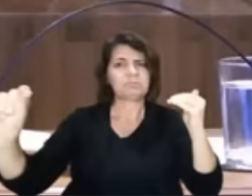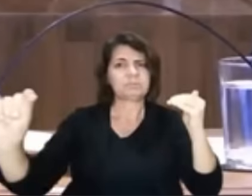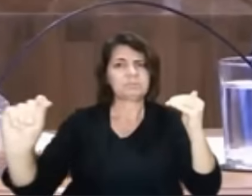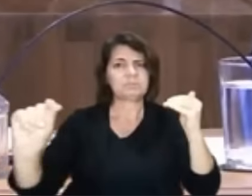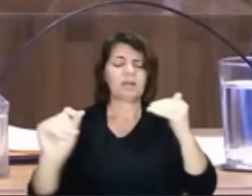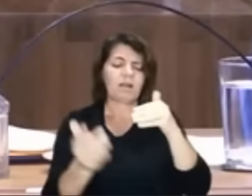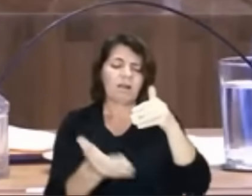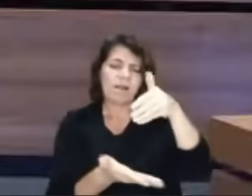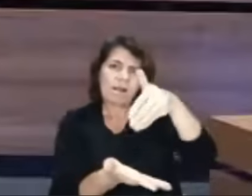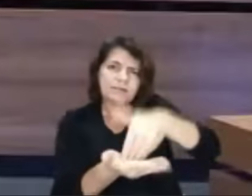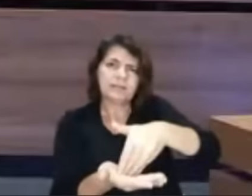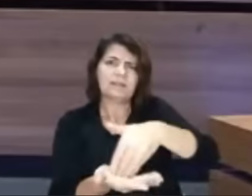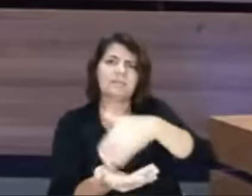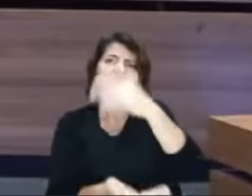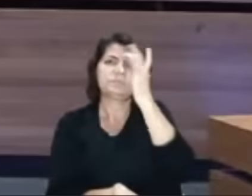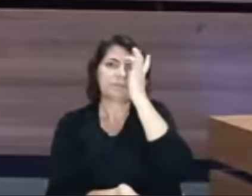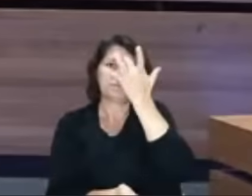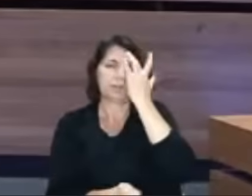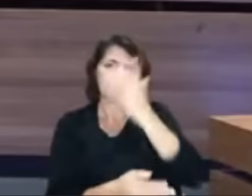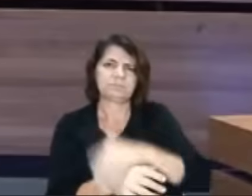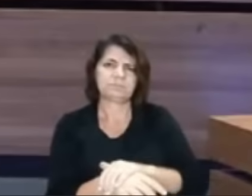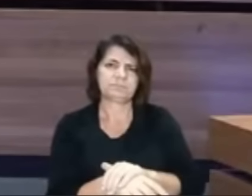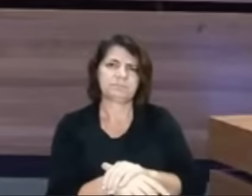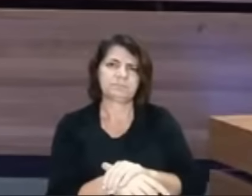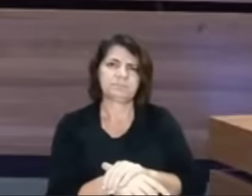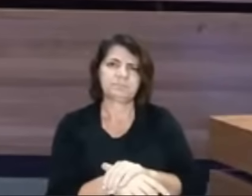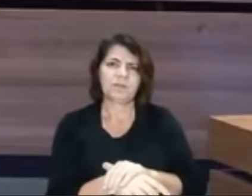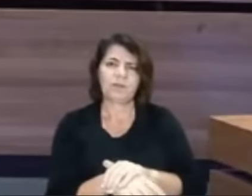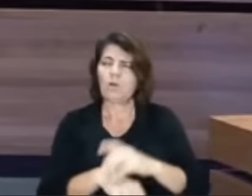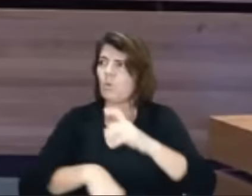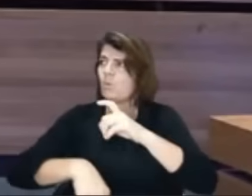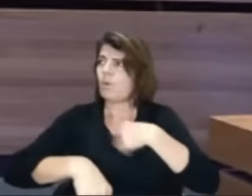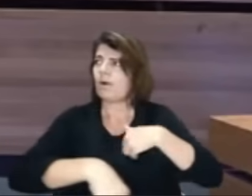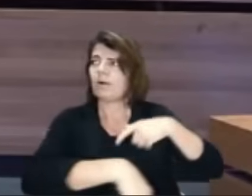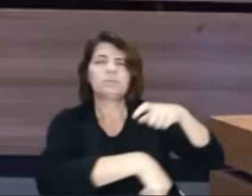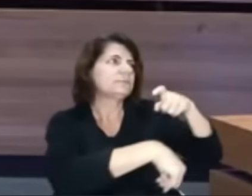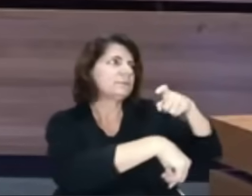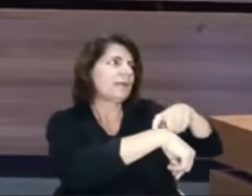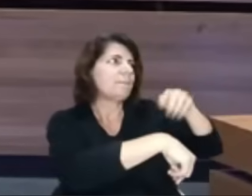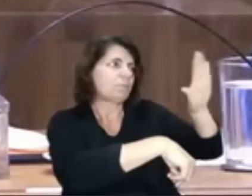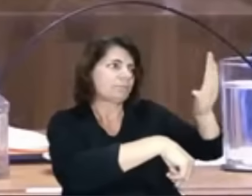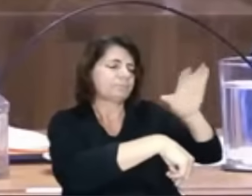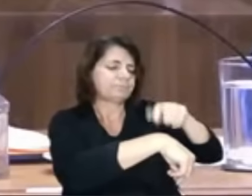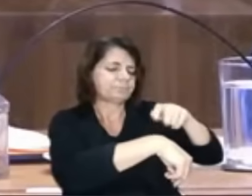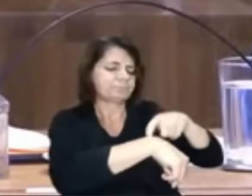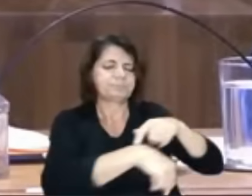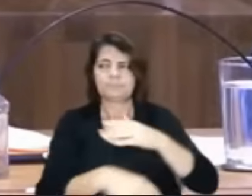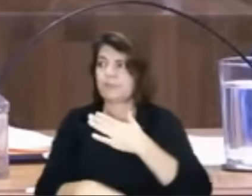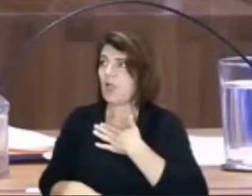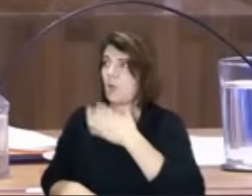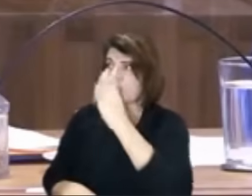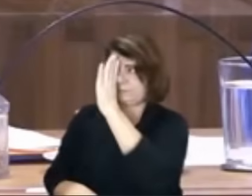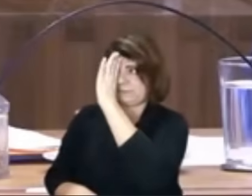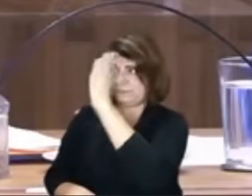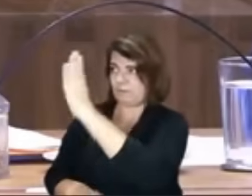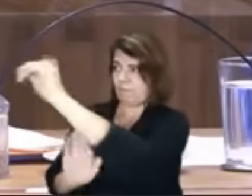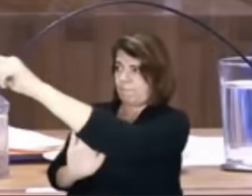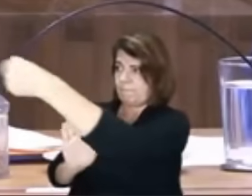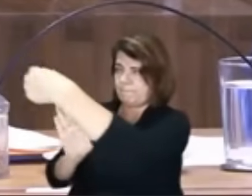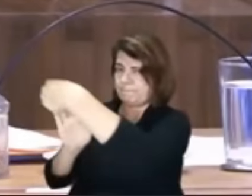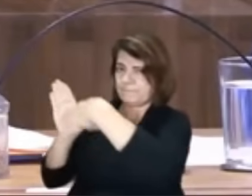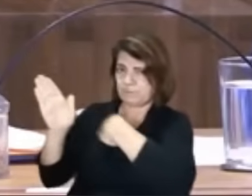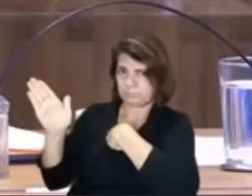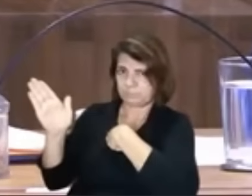fevereiro mais objetivo por conta do meu tempo por fa então assim e indo direto ao ao que o senhor eh